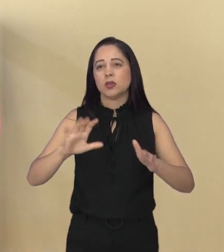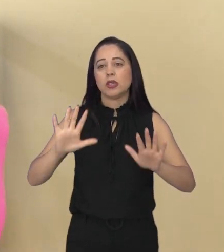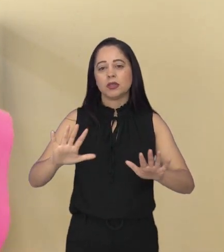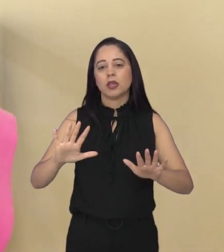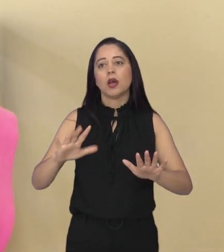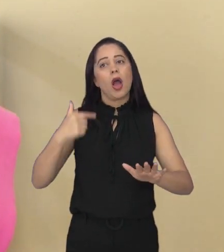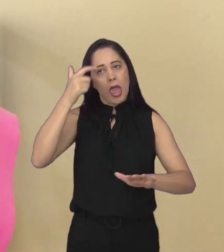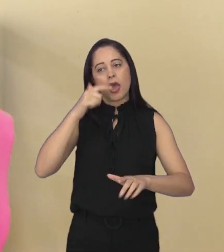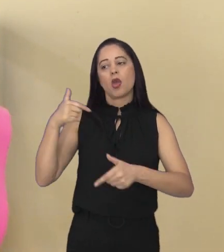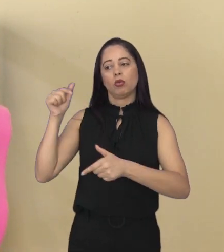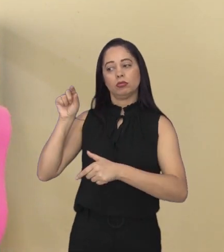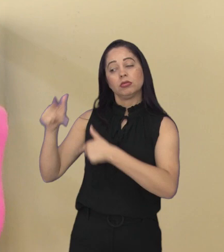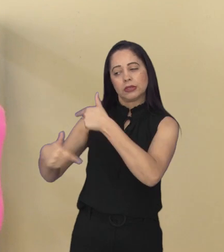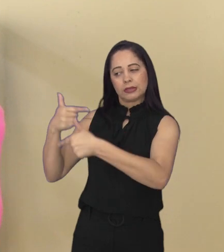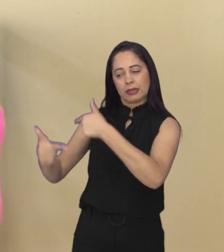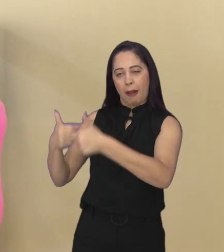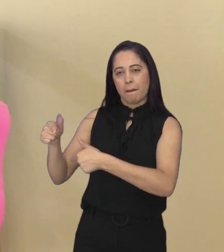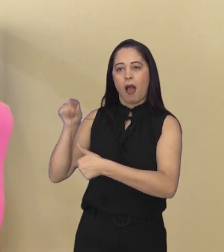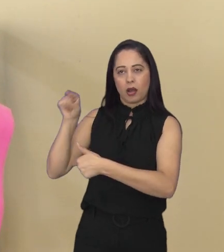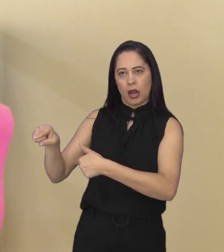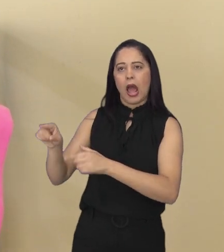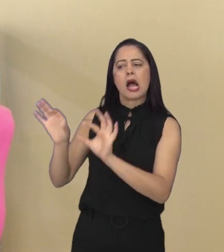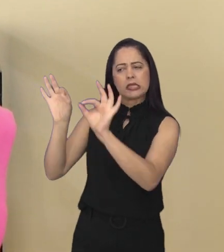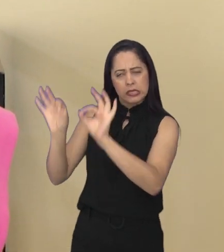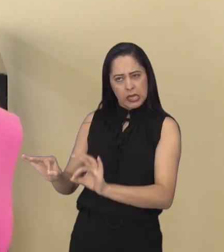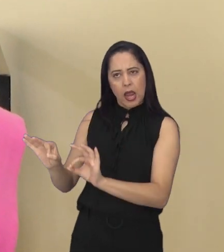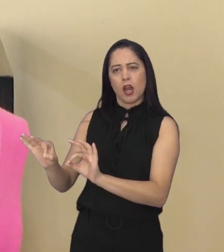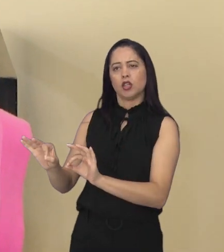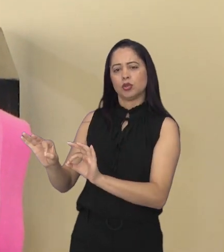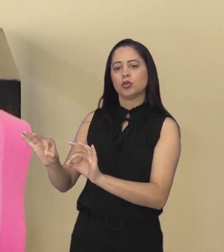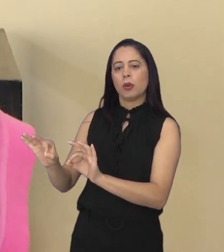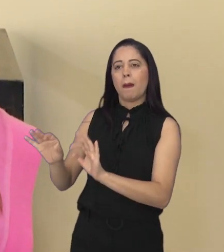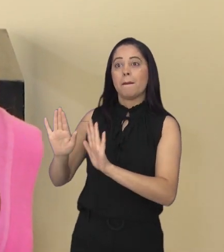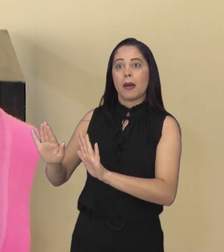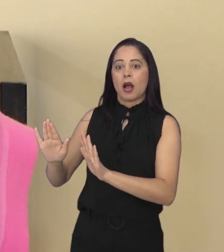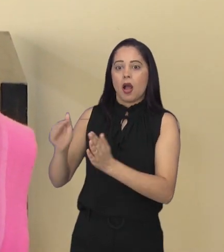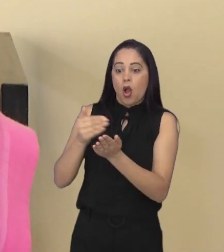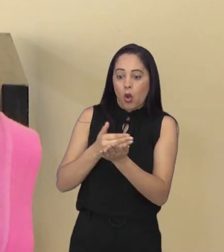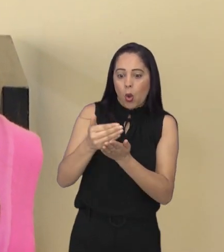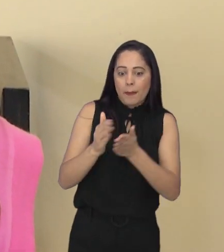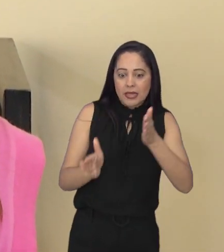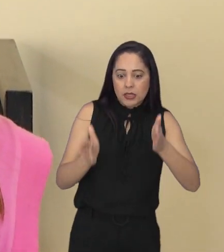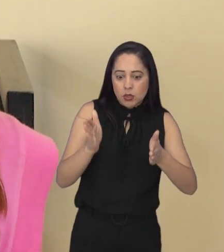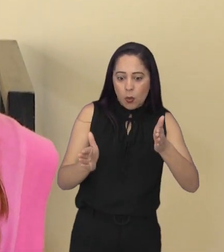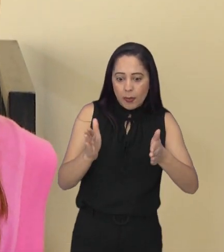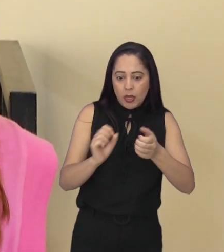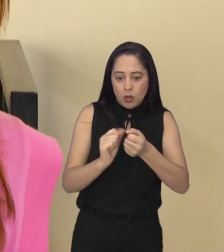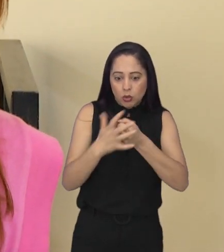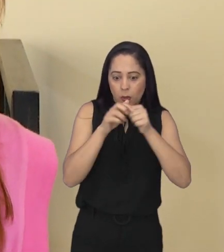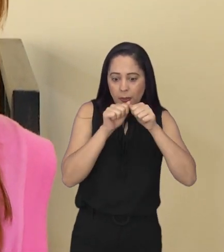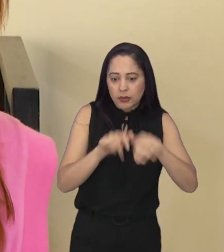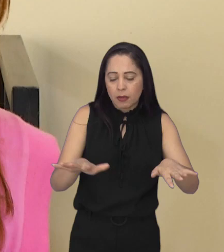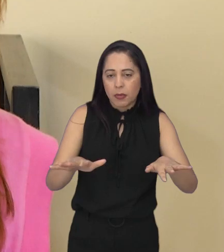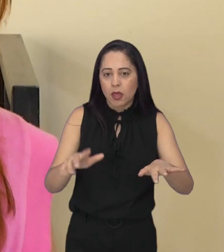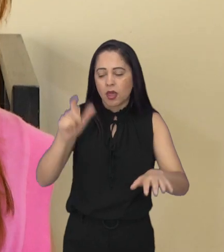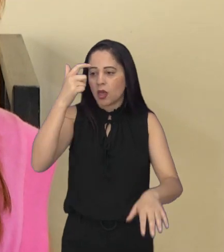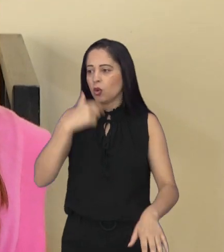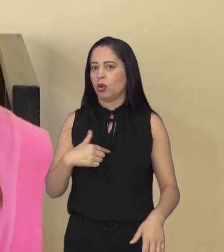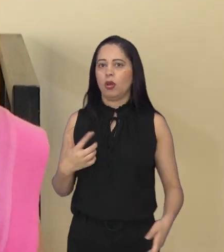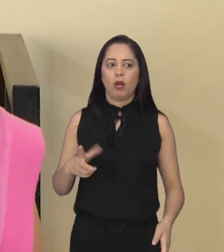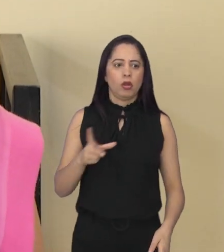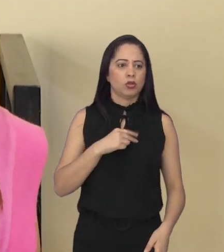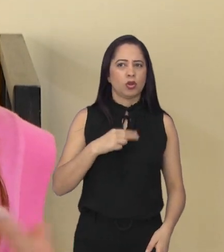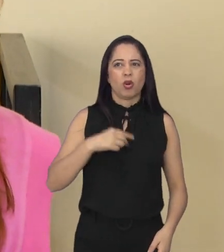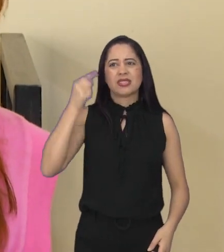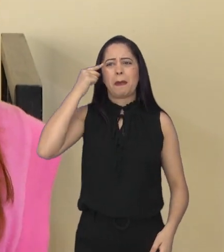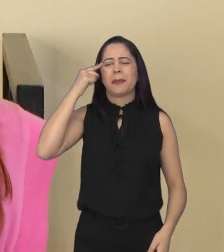eu tinha uma segurança de um trabalho, né? Mas quando começou essa pandemia, eu me vi assim, não adiantou